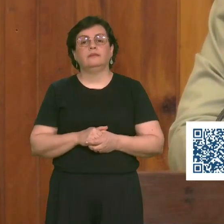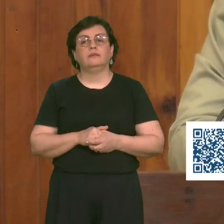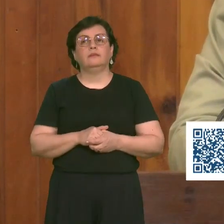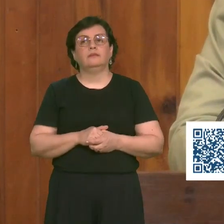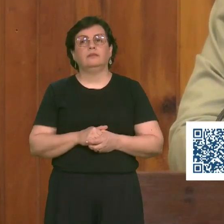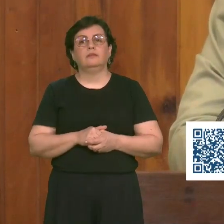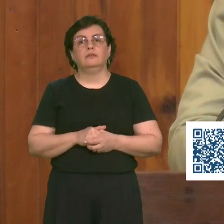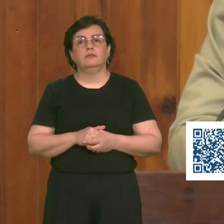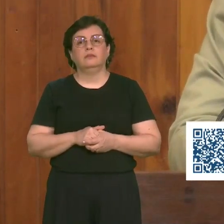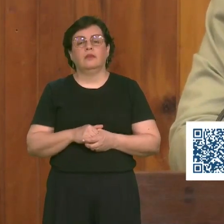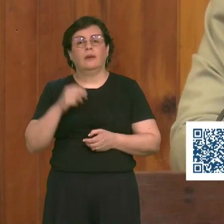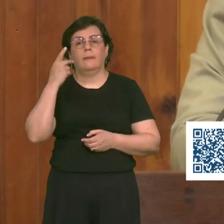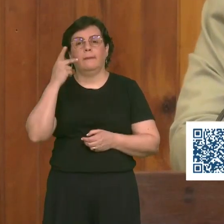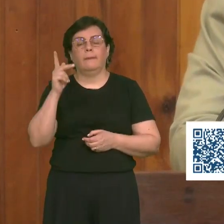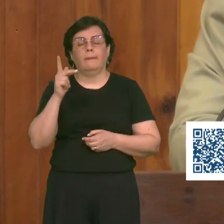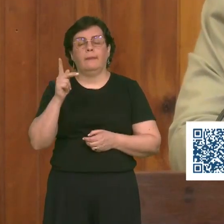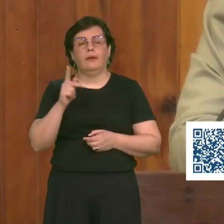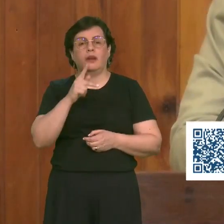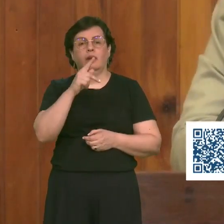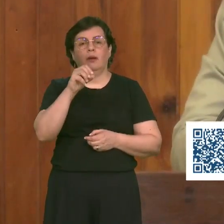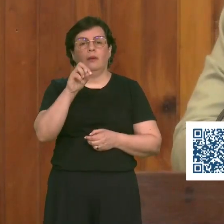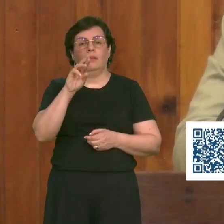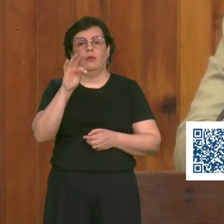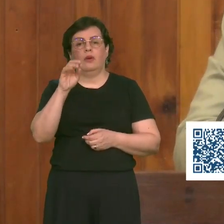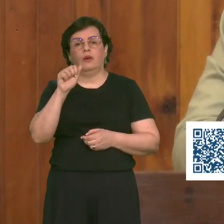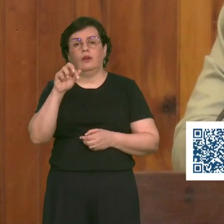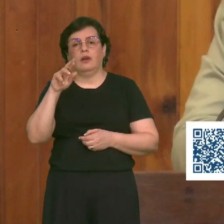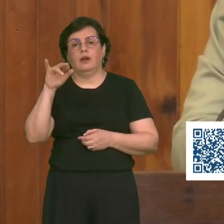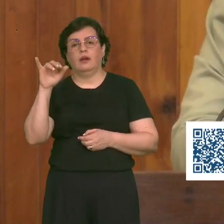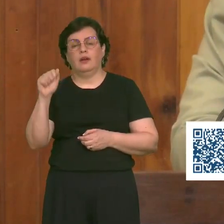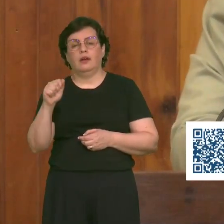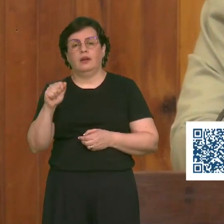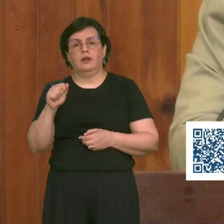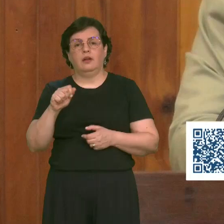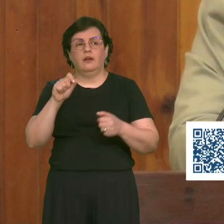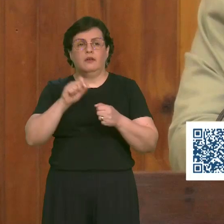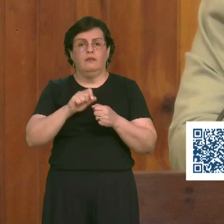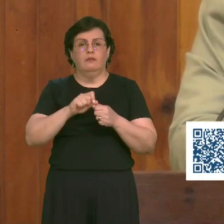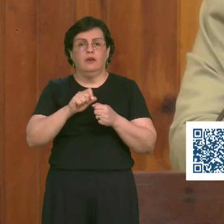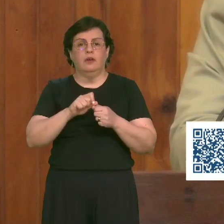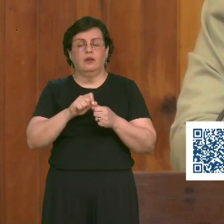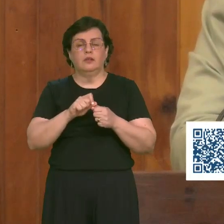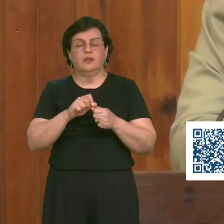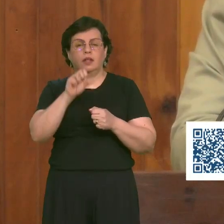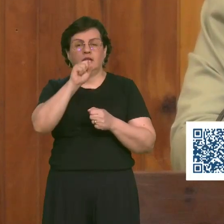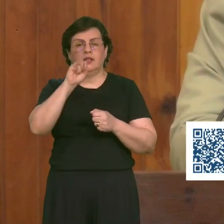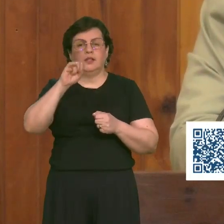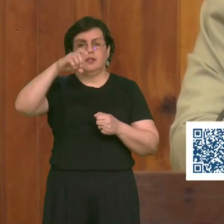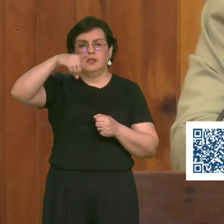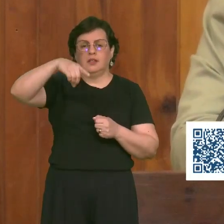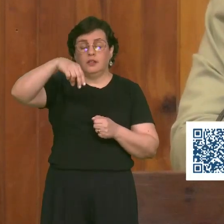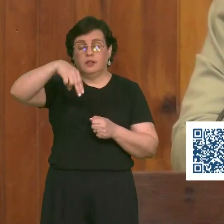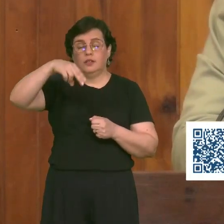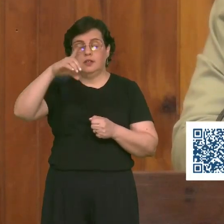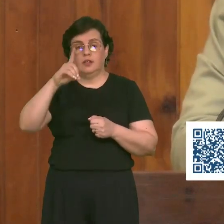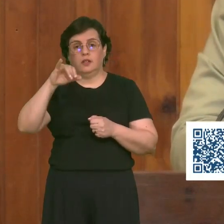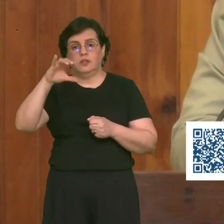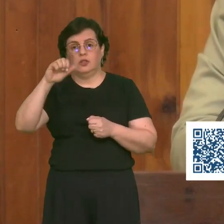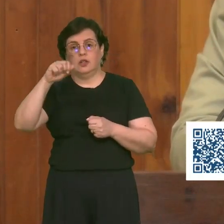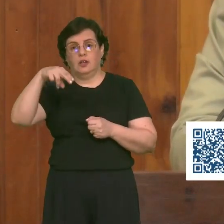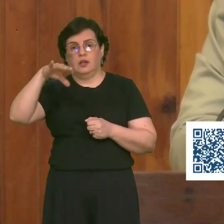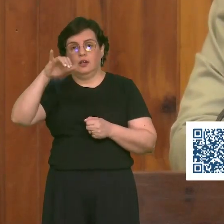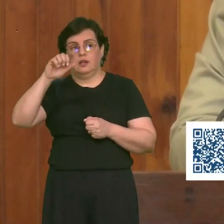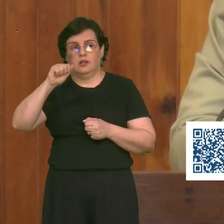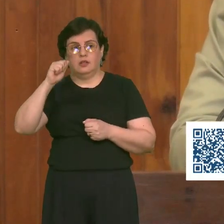considerando que através da portaria 41.295/22 foi instaurada assim de câncer para apurar possível invasão diária